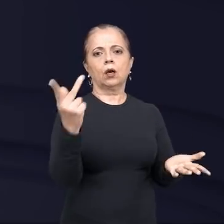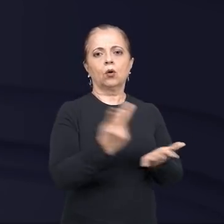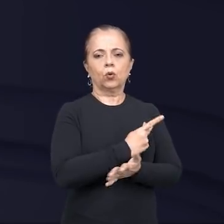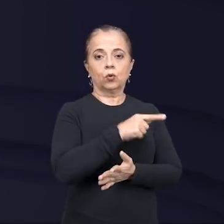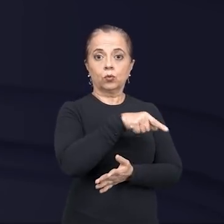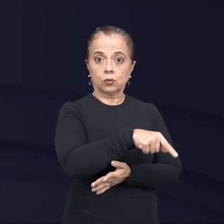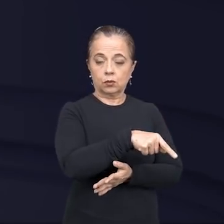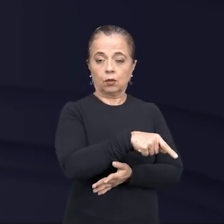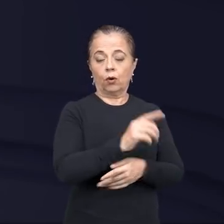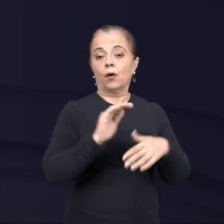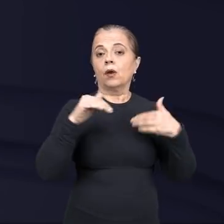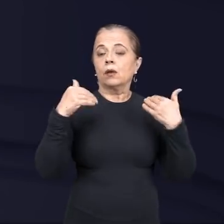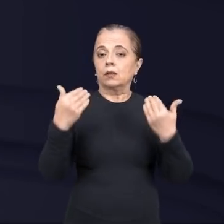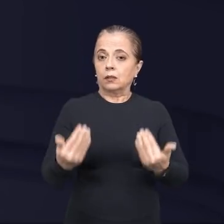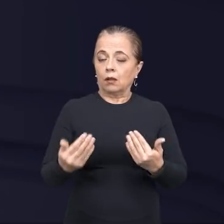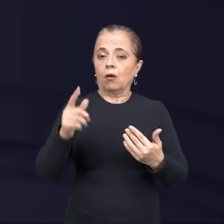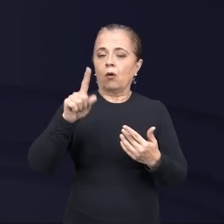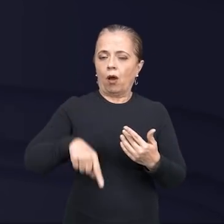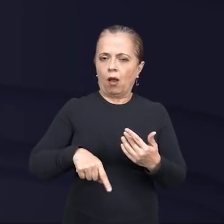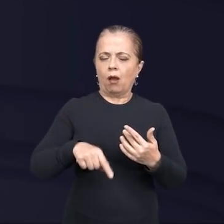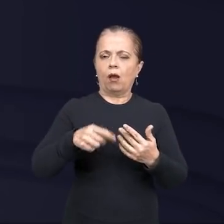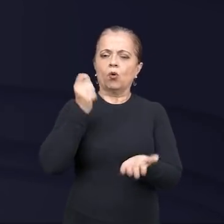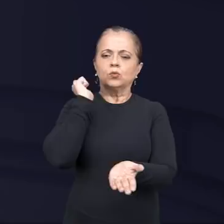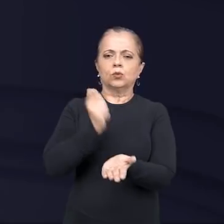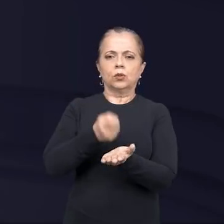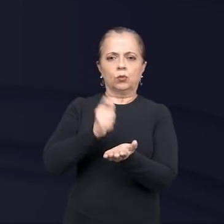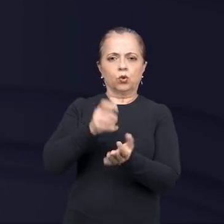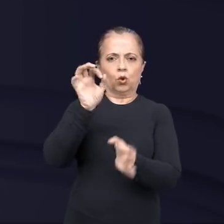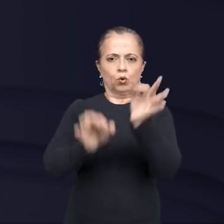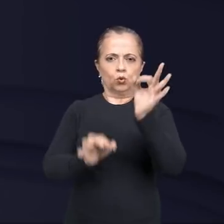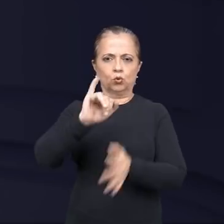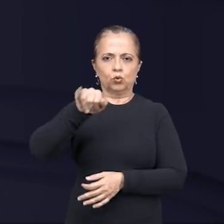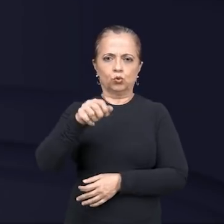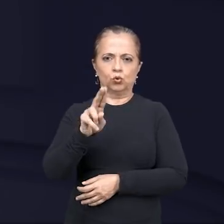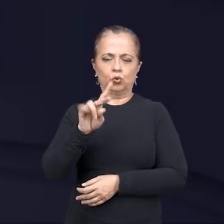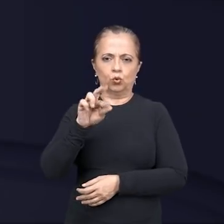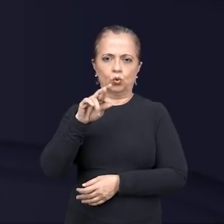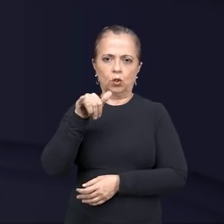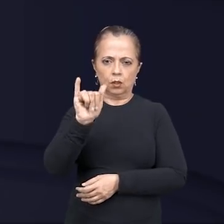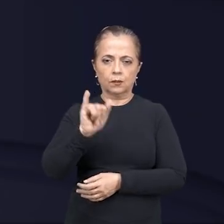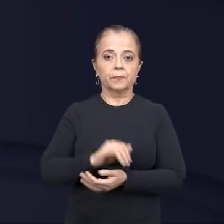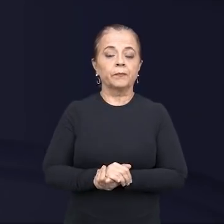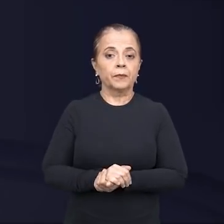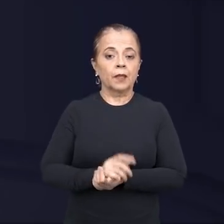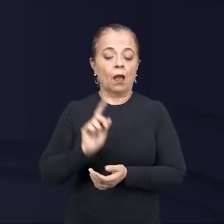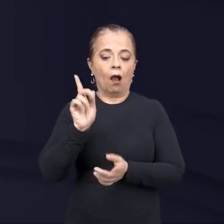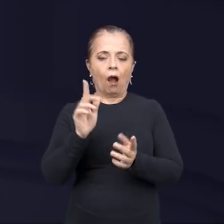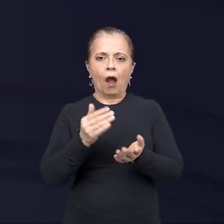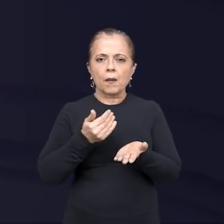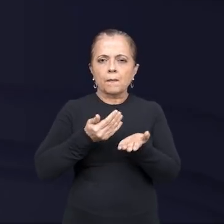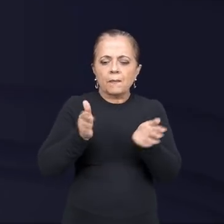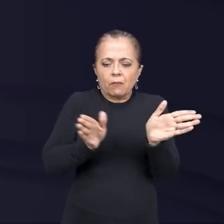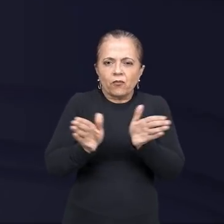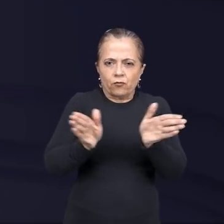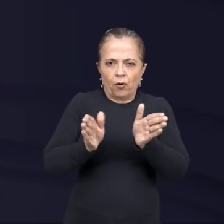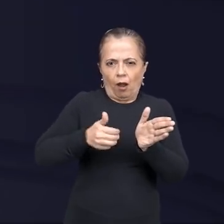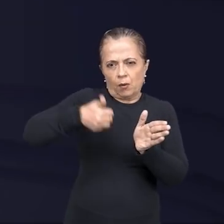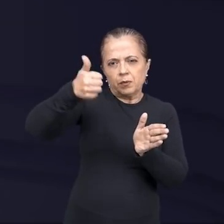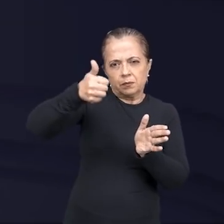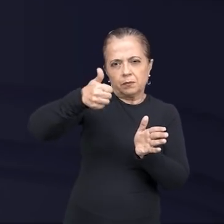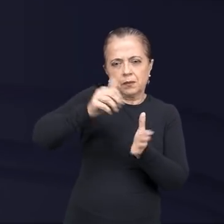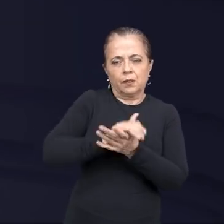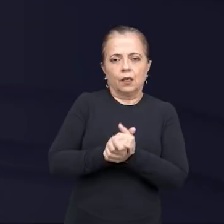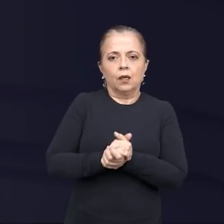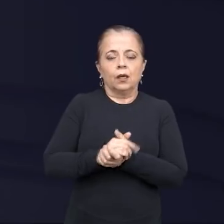Terminado, como se trata de um procedimento afeto ao tribunal de júri, terminada a primeira fase do júri, a gente tem